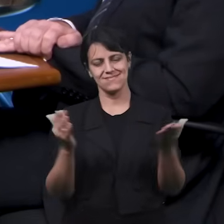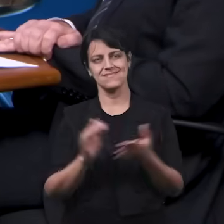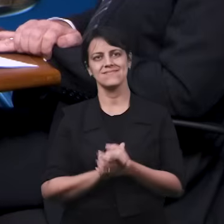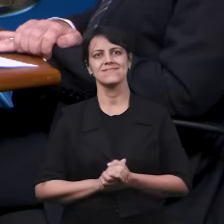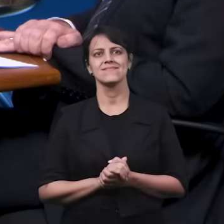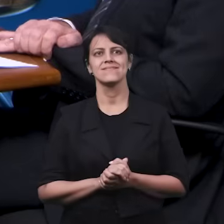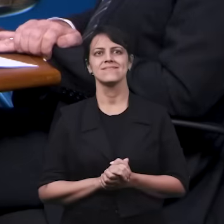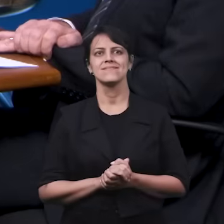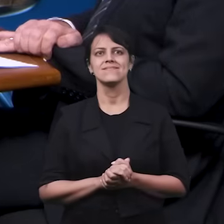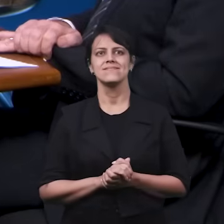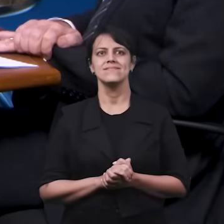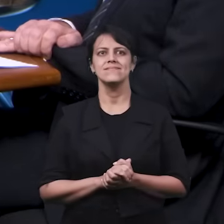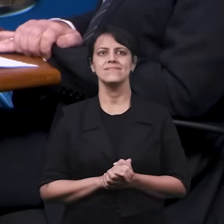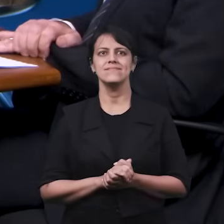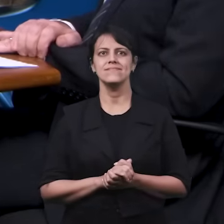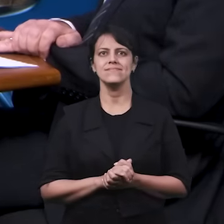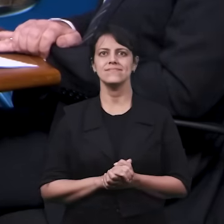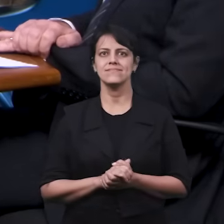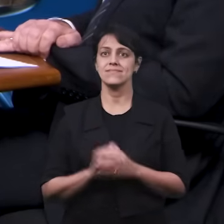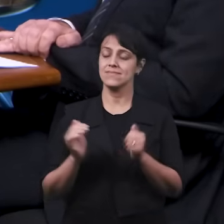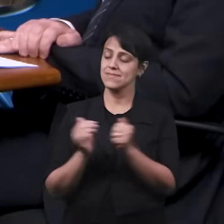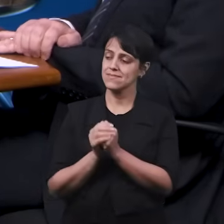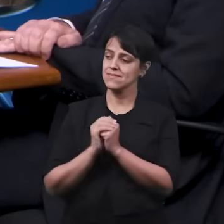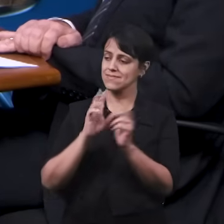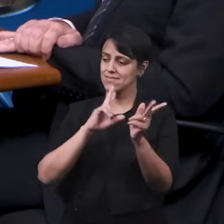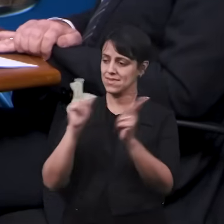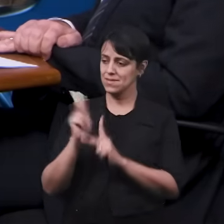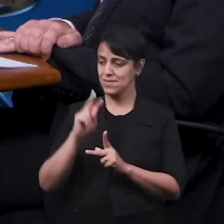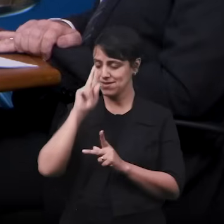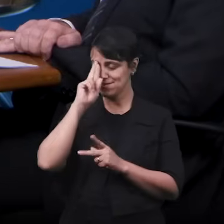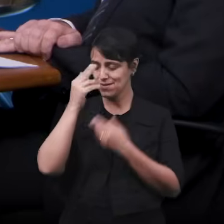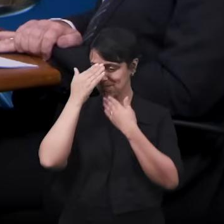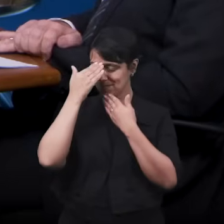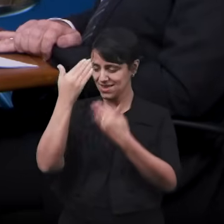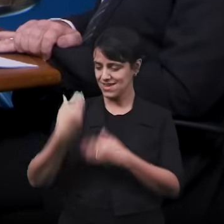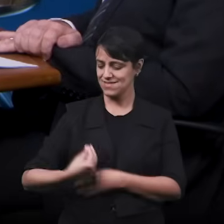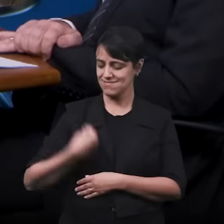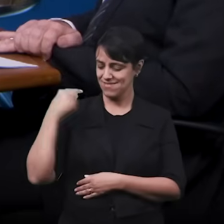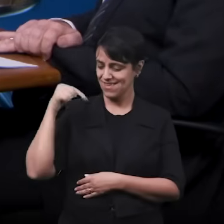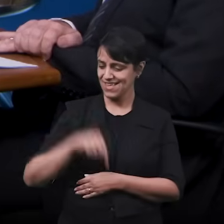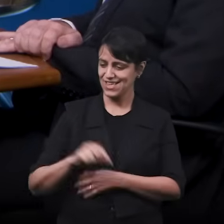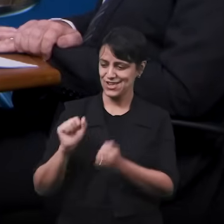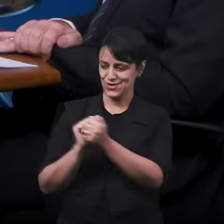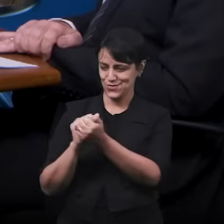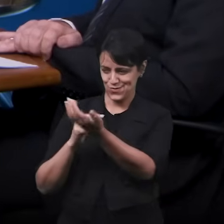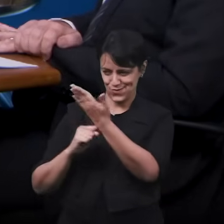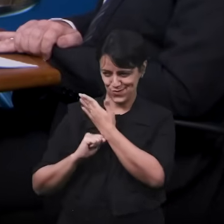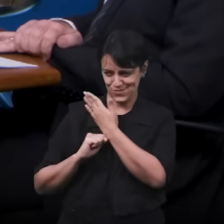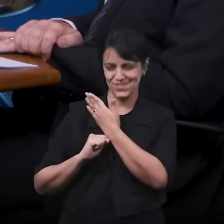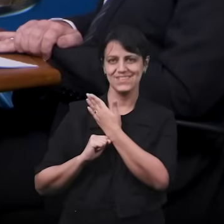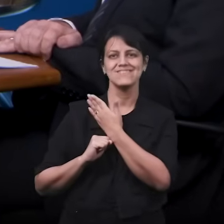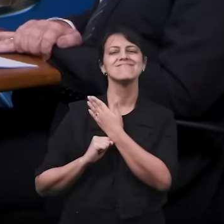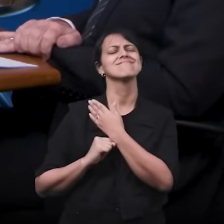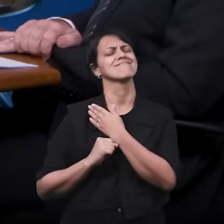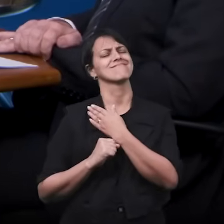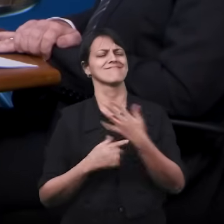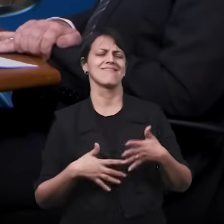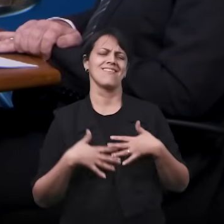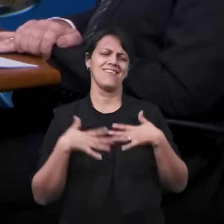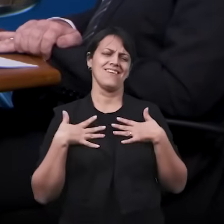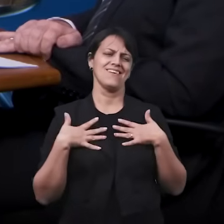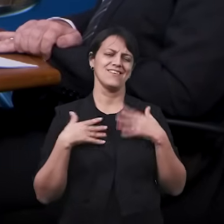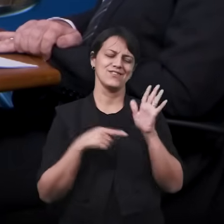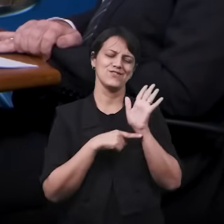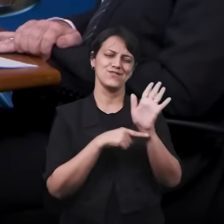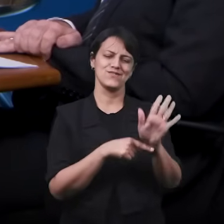paz do Senhor aos irmãos que nos assistem. Amém. Luiz, a paz do Senhor. Muito obrigado mais uma vez por estar aqui como meu ajudante de ordem. É